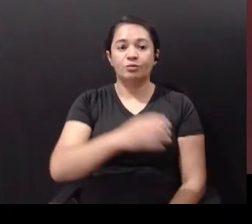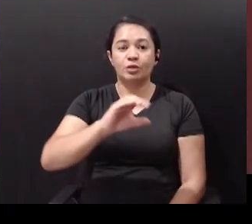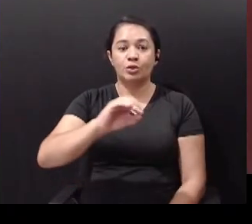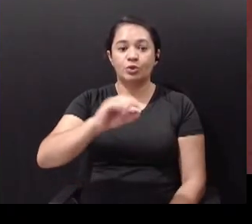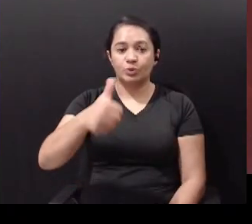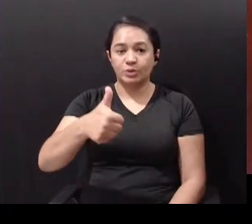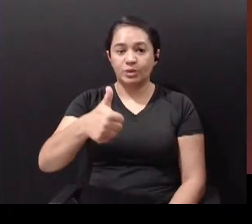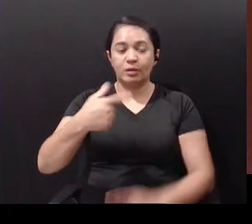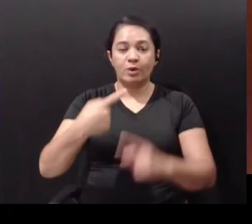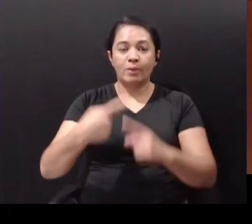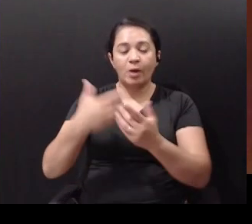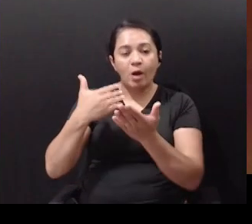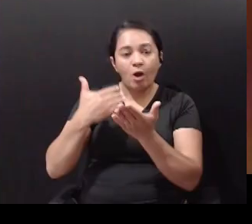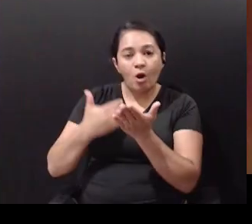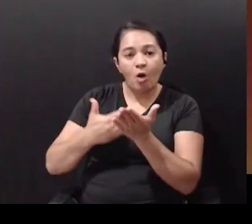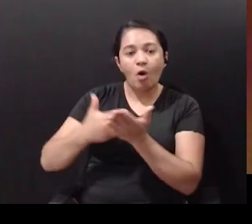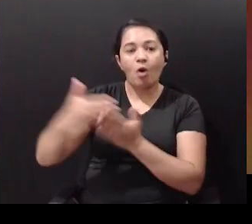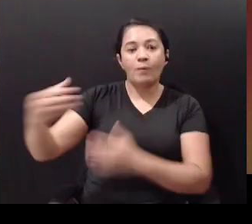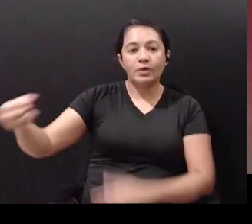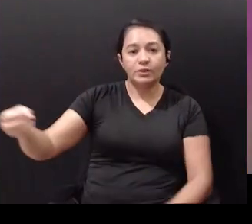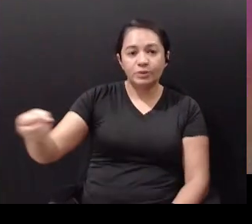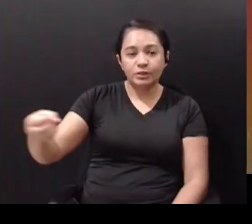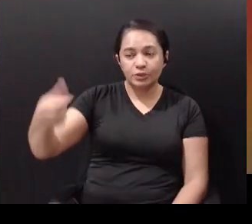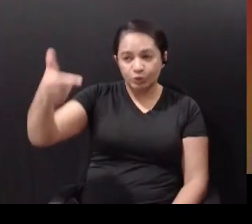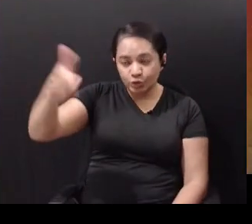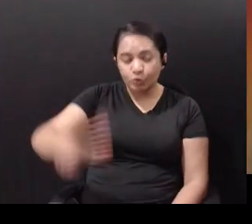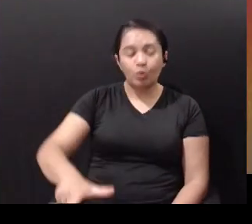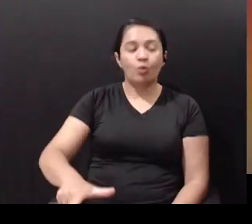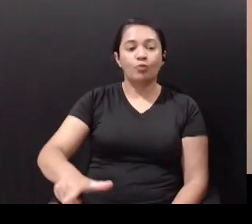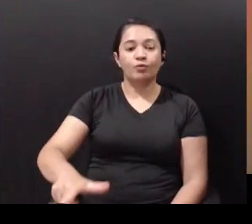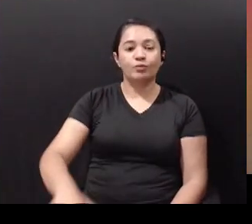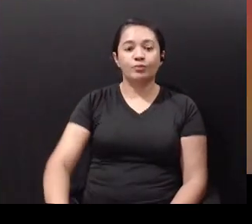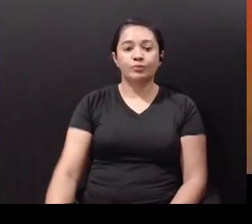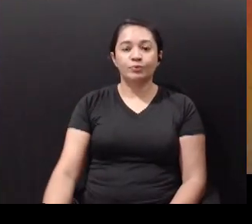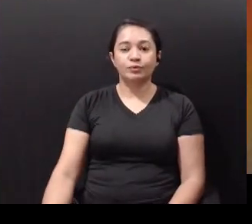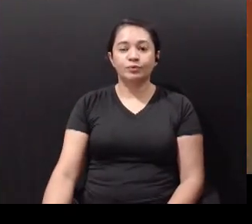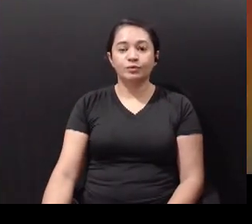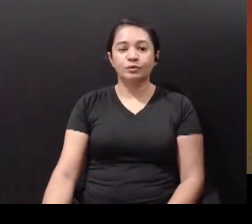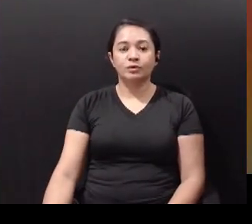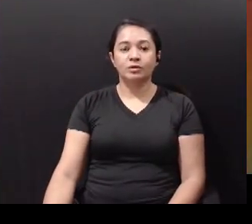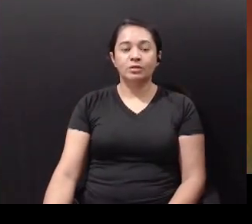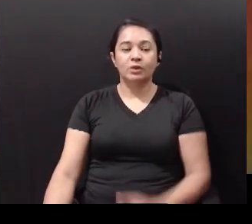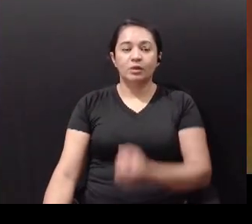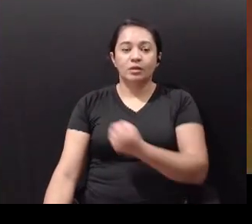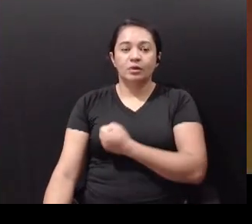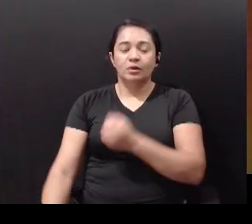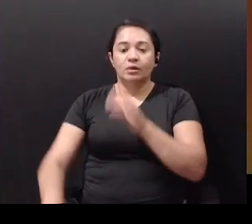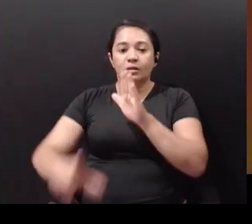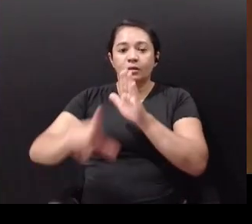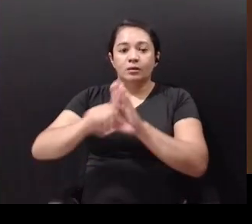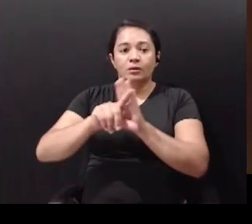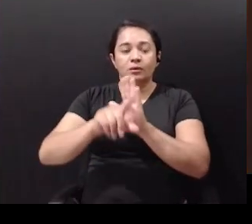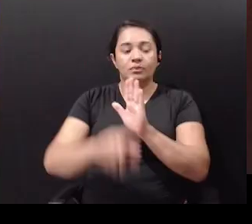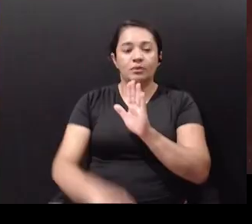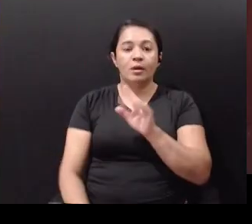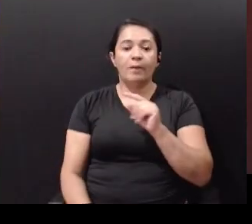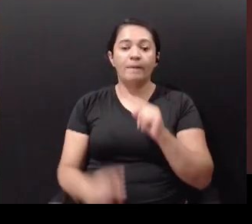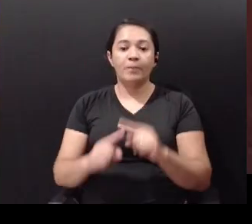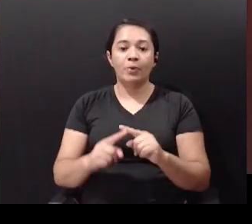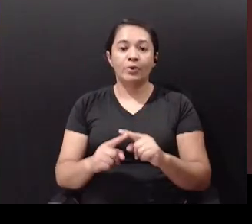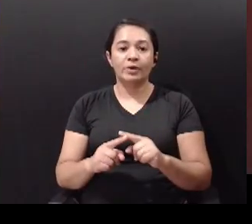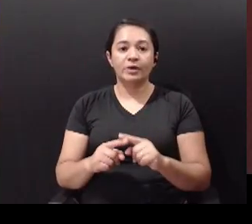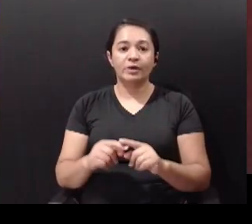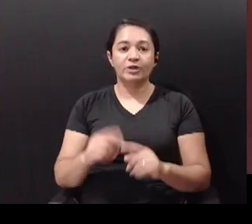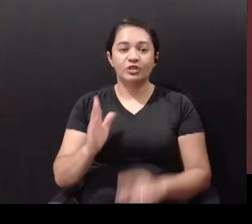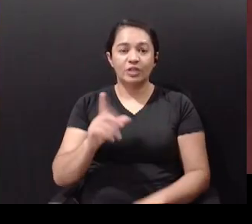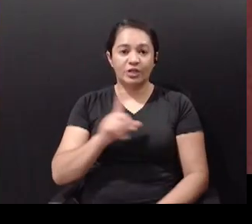começa novamente a numerar a legislação, né? Porque havia essa lei anterior aí